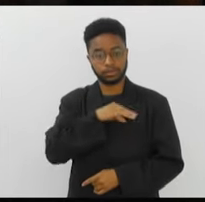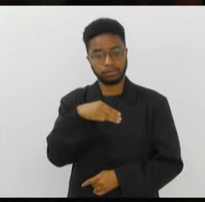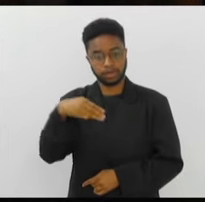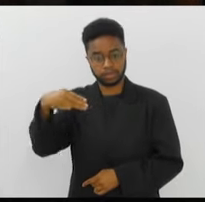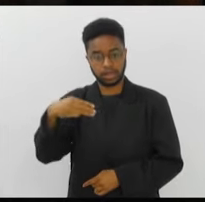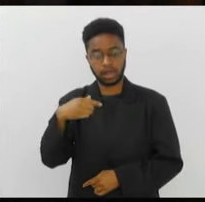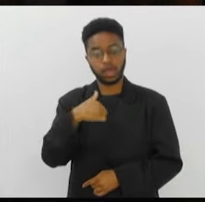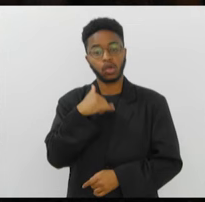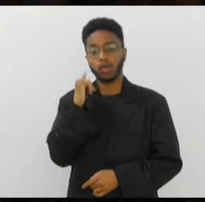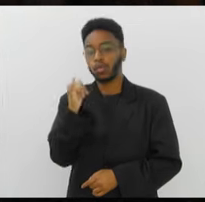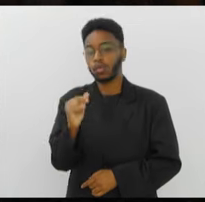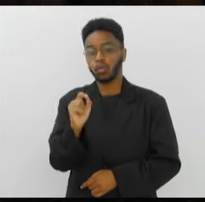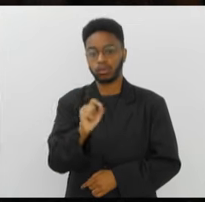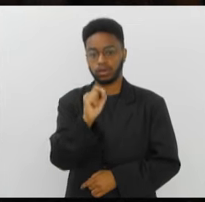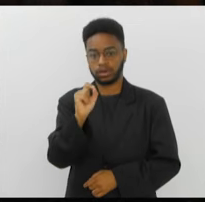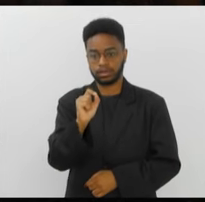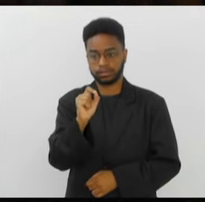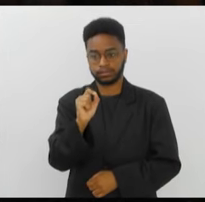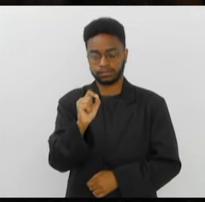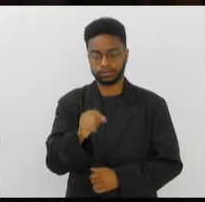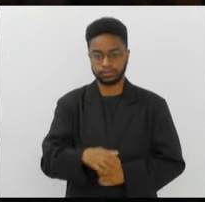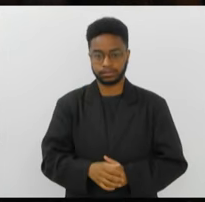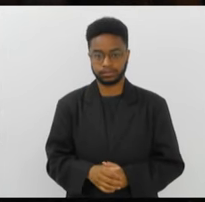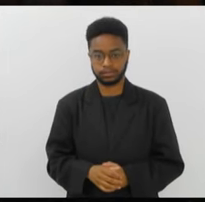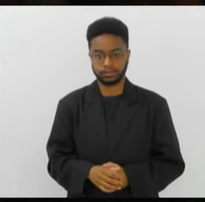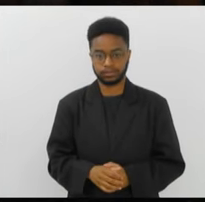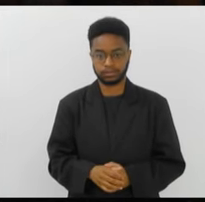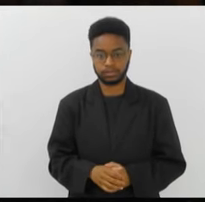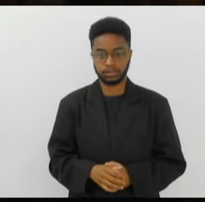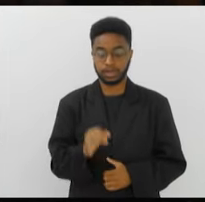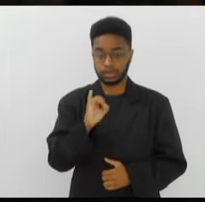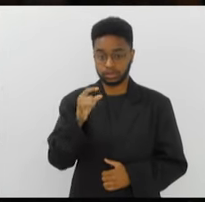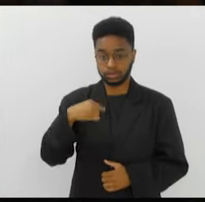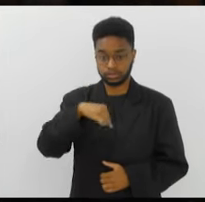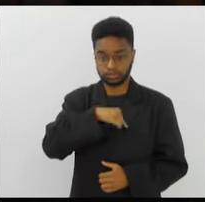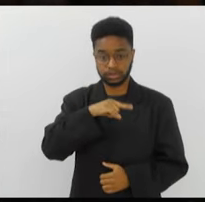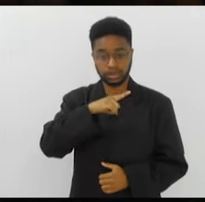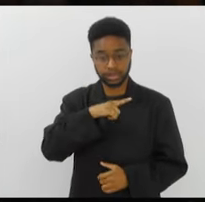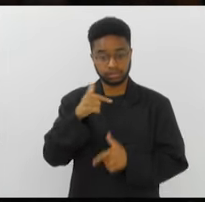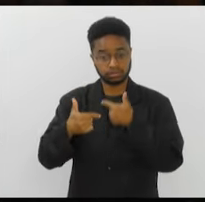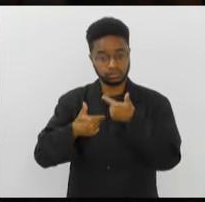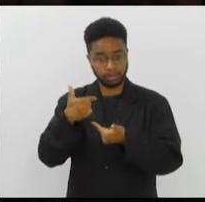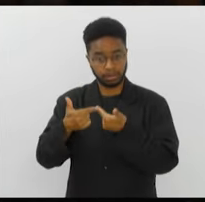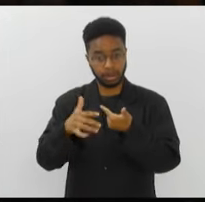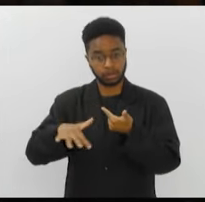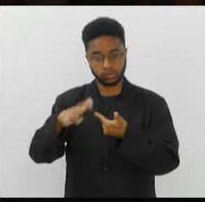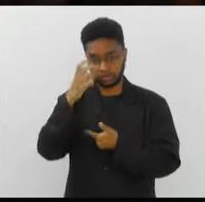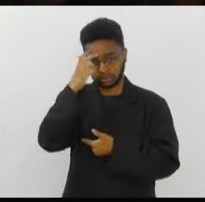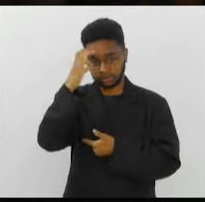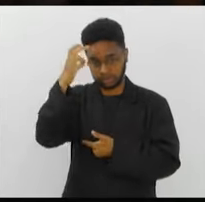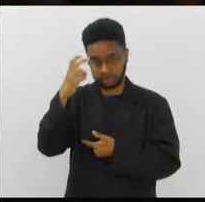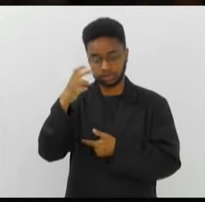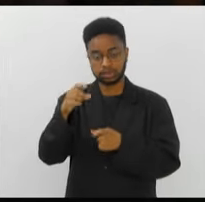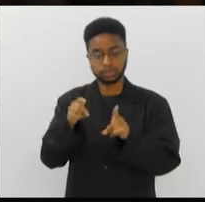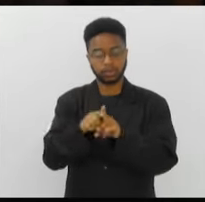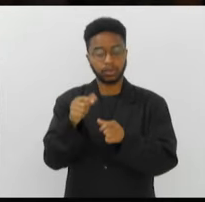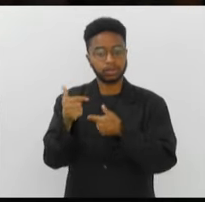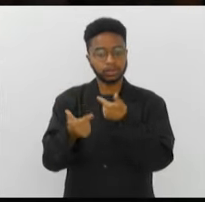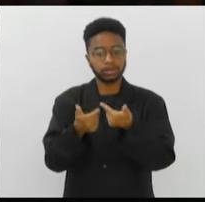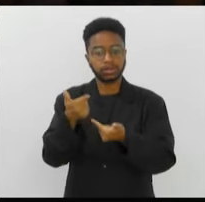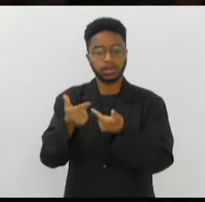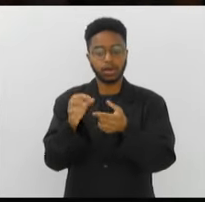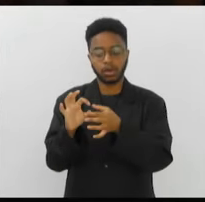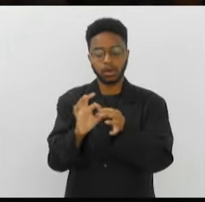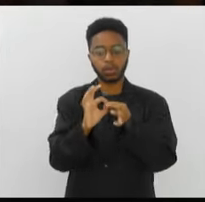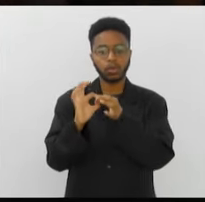tenho dito que se tivermos um trabalho de inteligência, esse trabalho